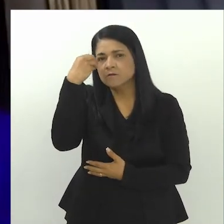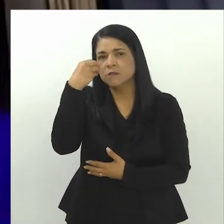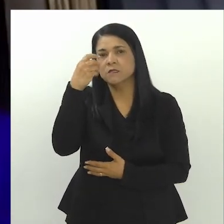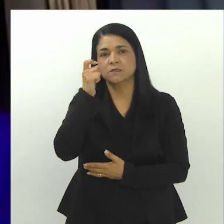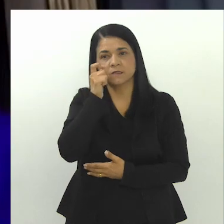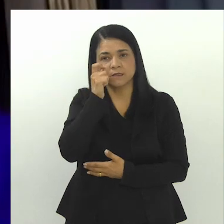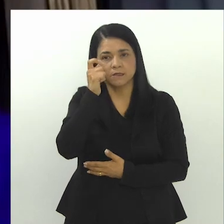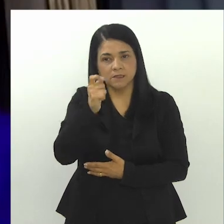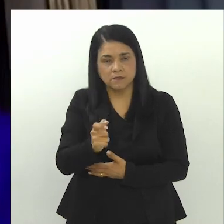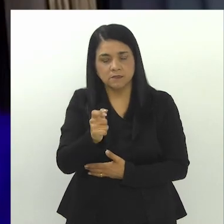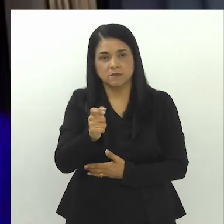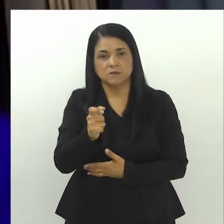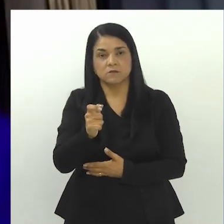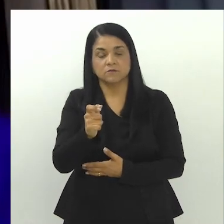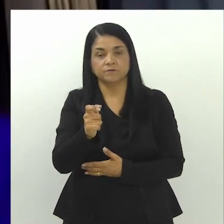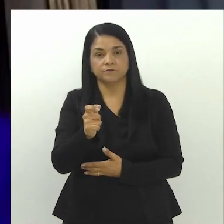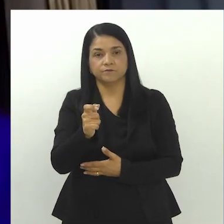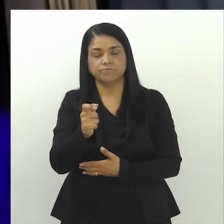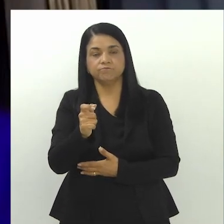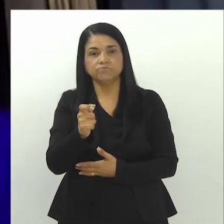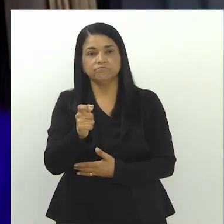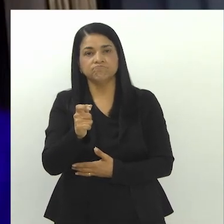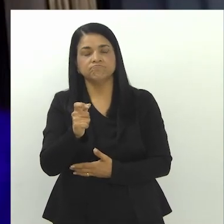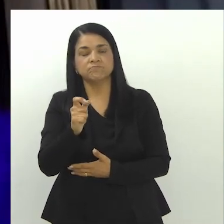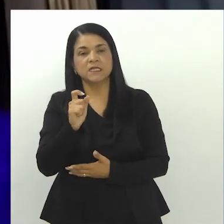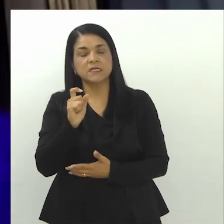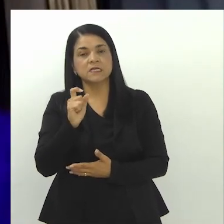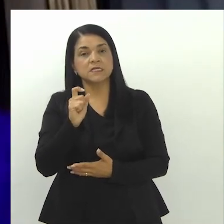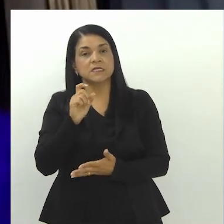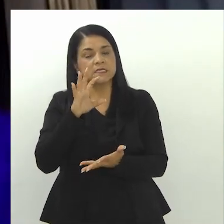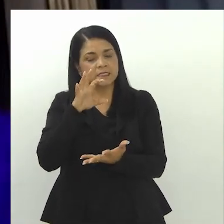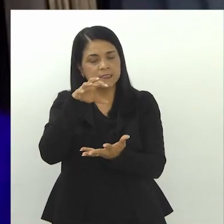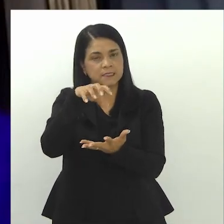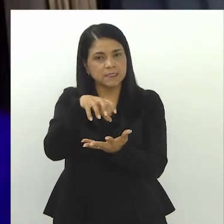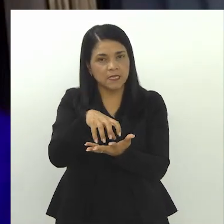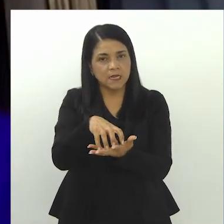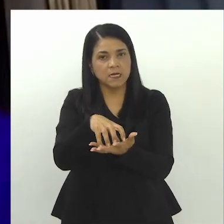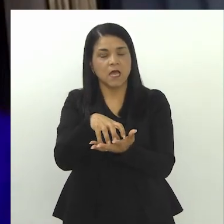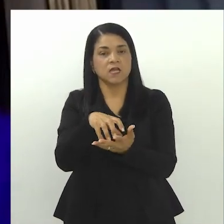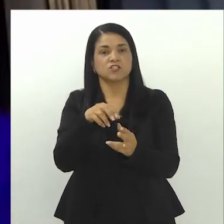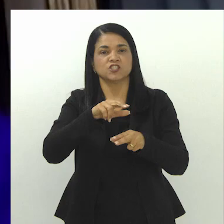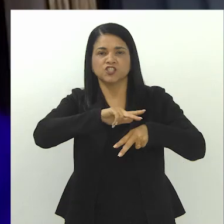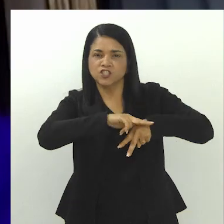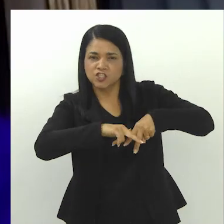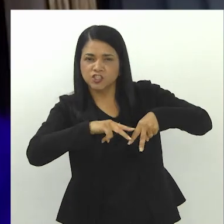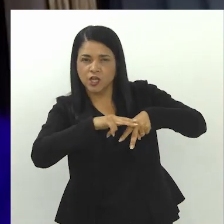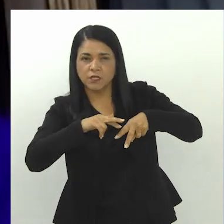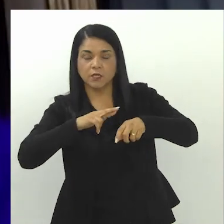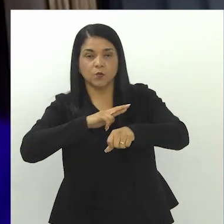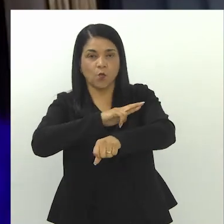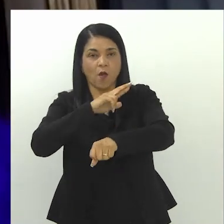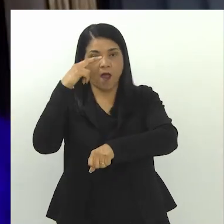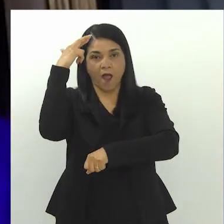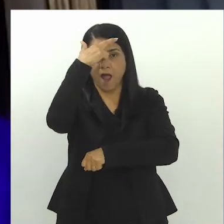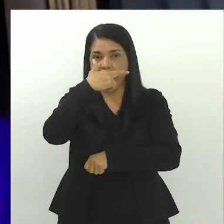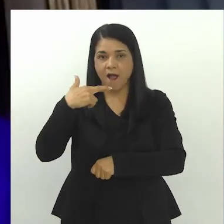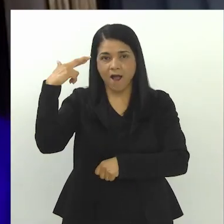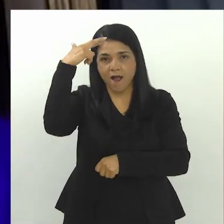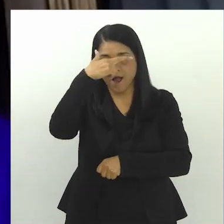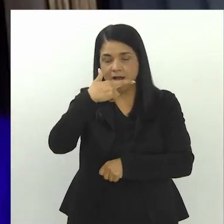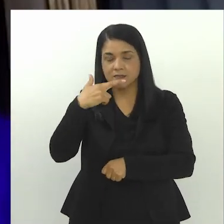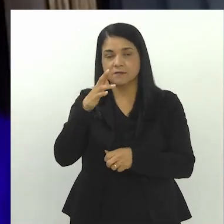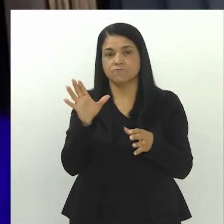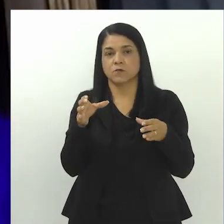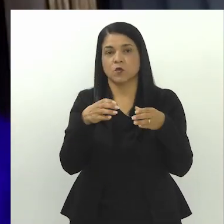foi uma experiência interessante para centralizar questões como gênero, raça e